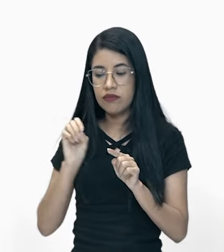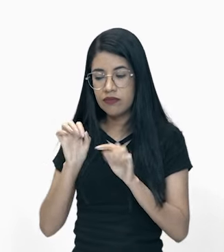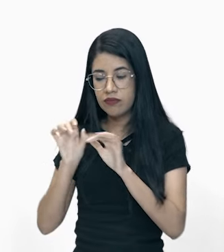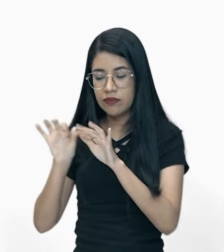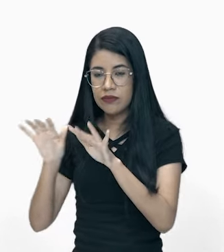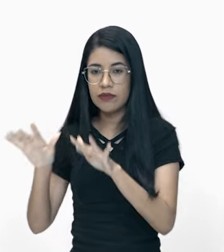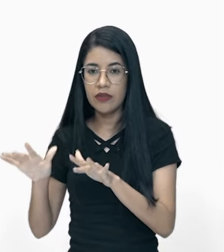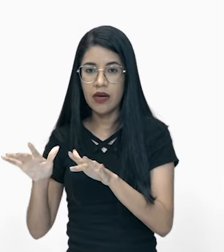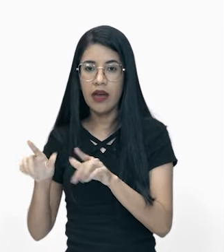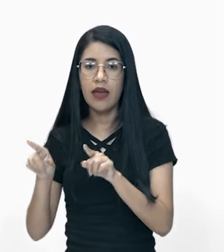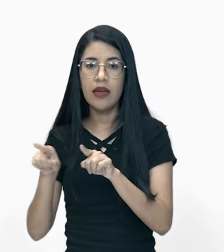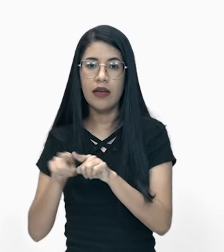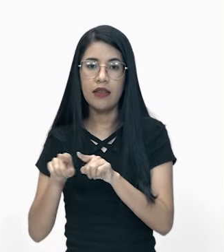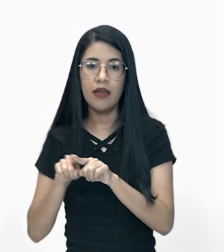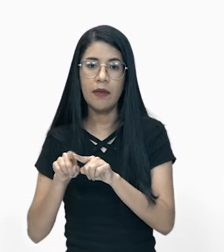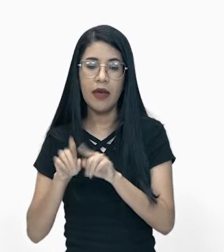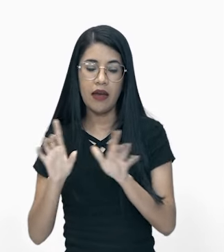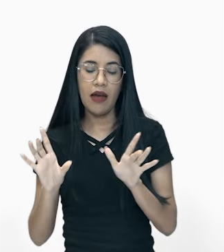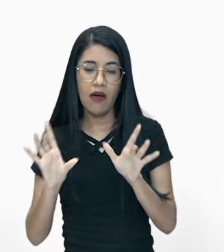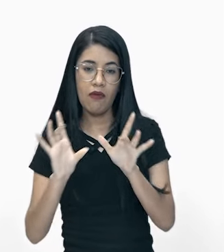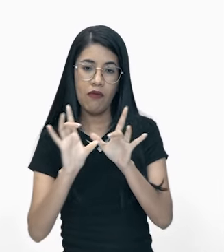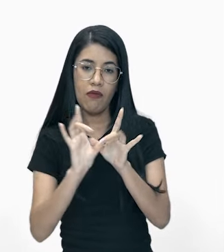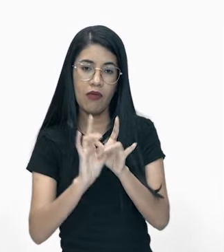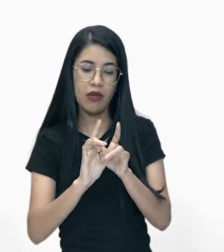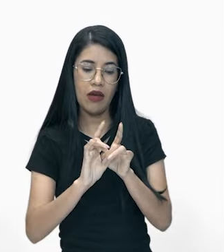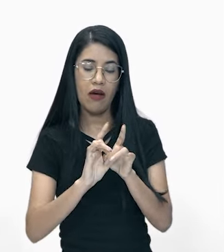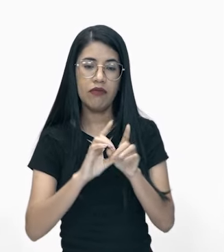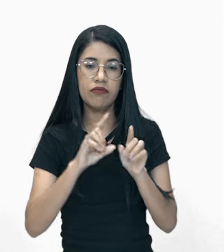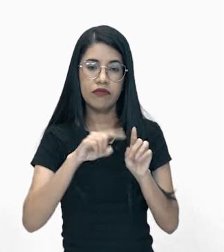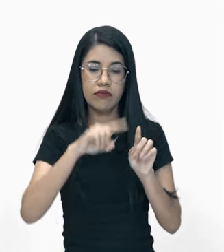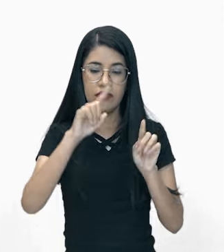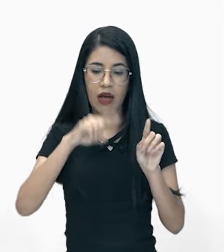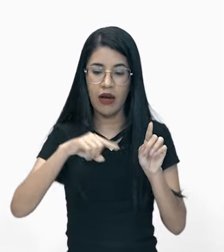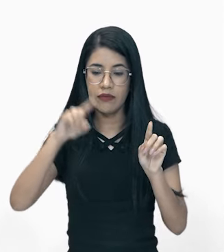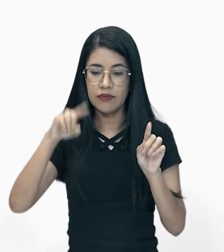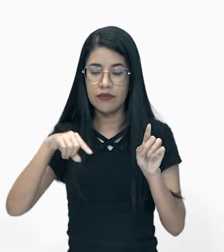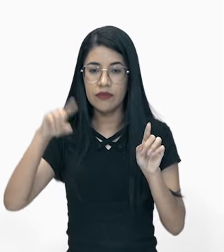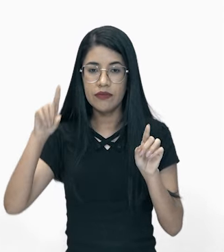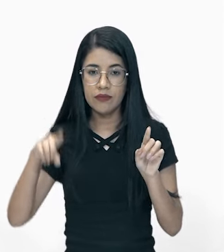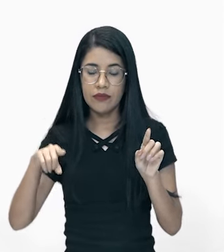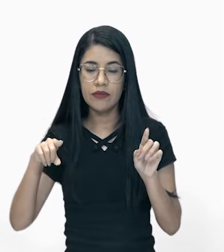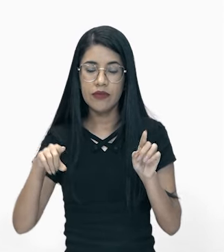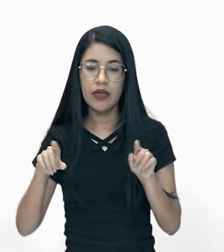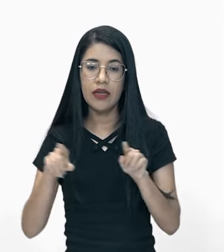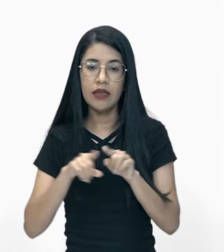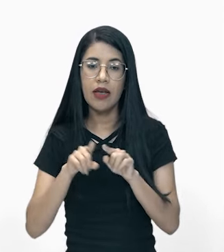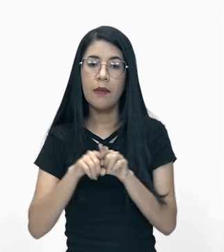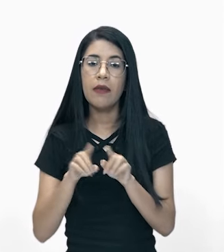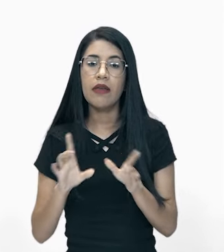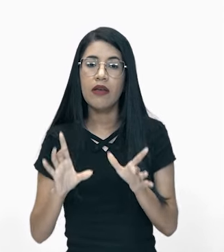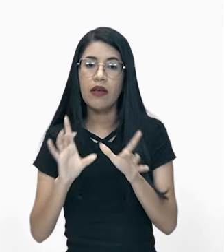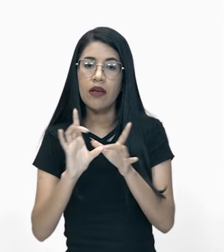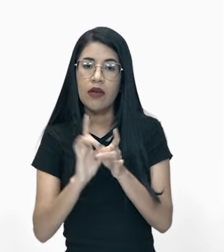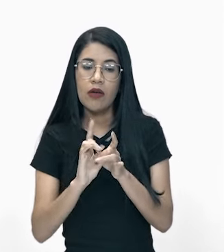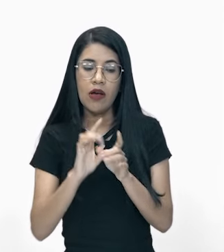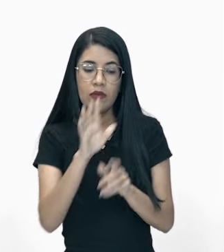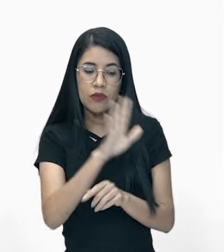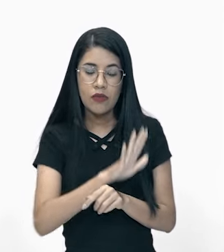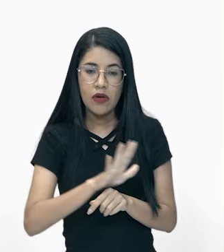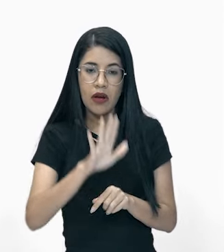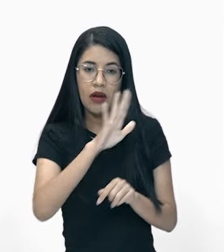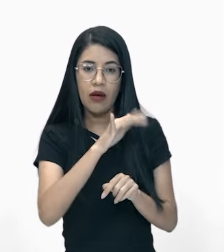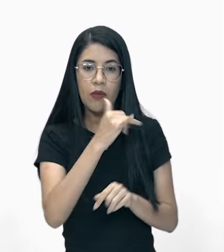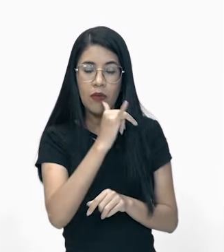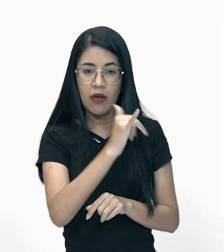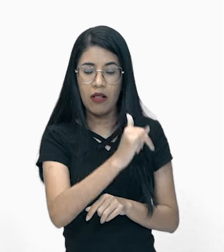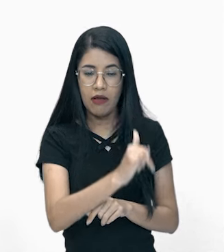propagação. A união das ondas eletromagnéticas tem a junção de quem? De um campo